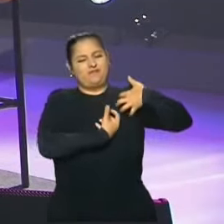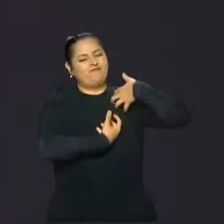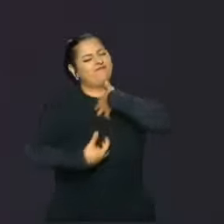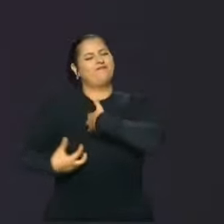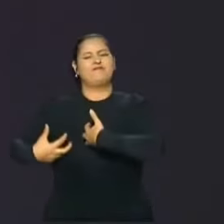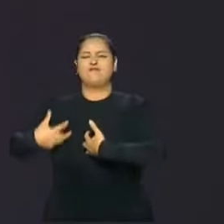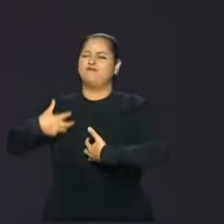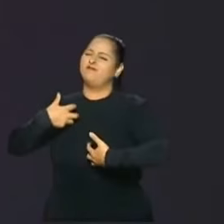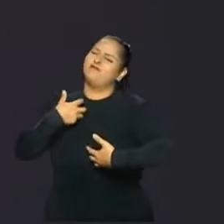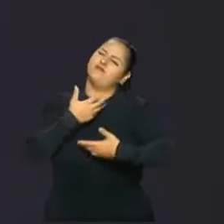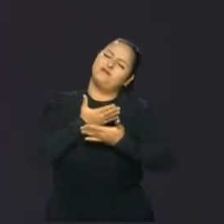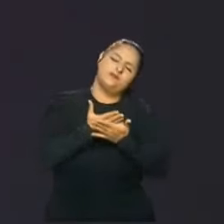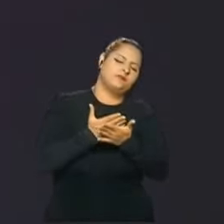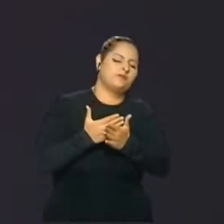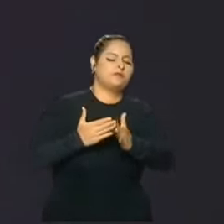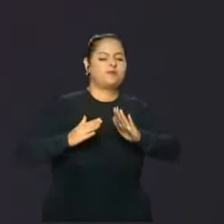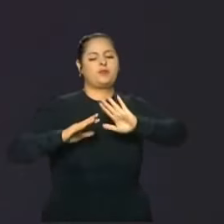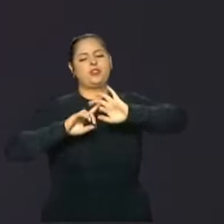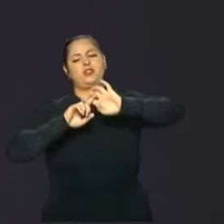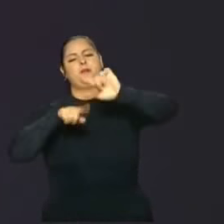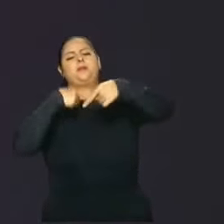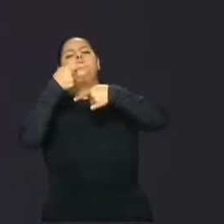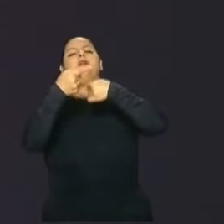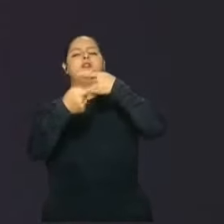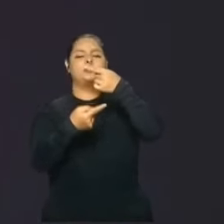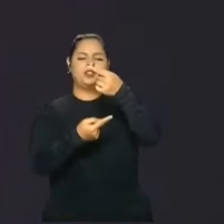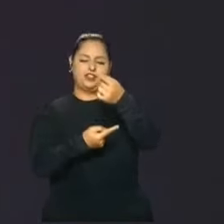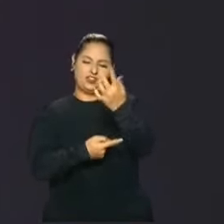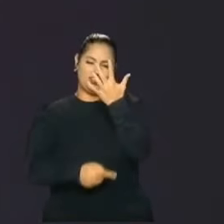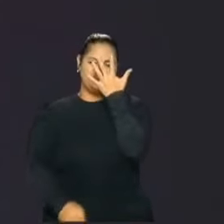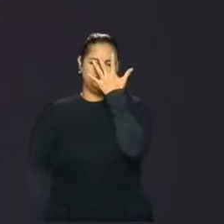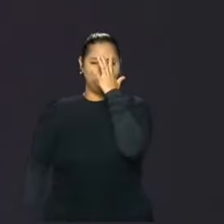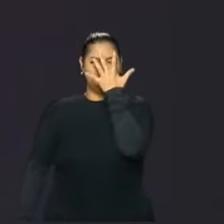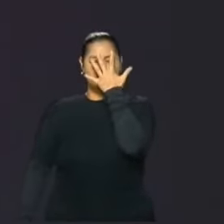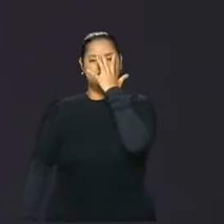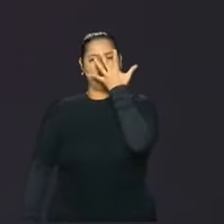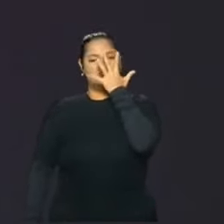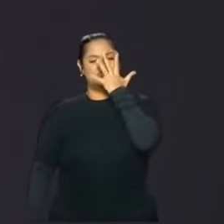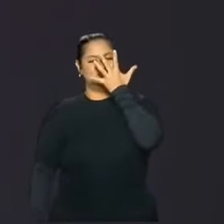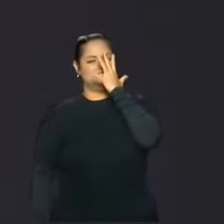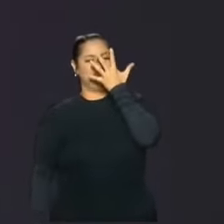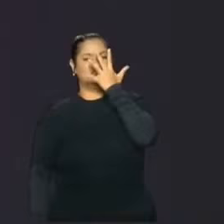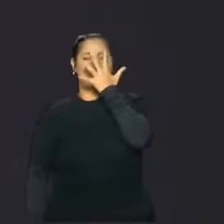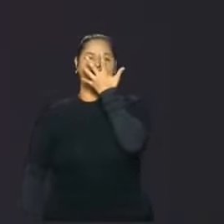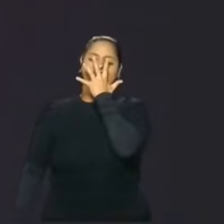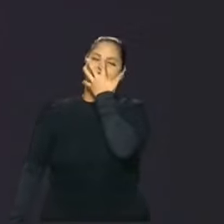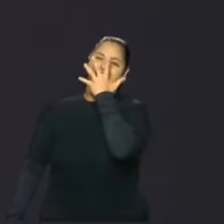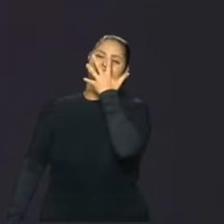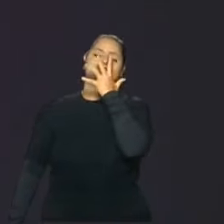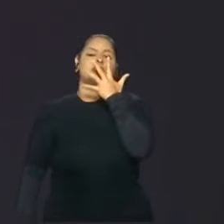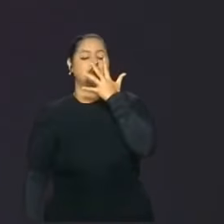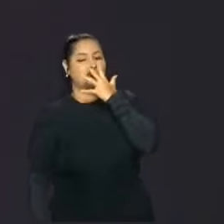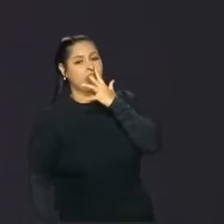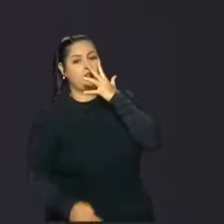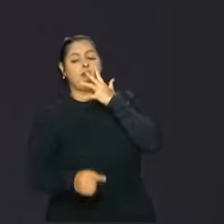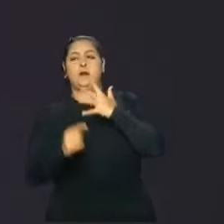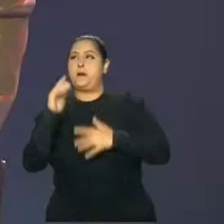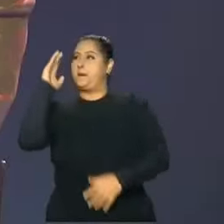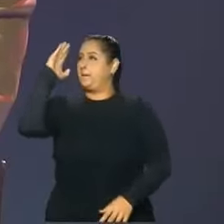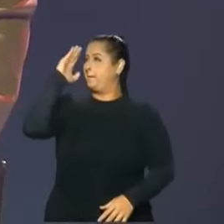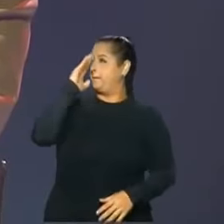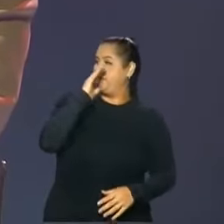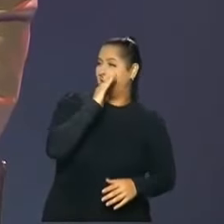que findou só depois do carnaval, mal que